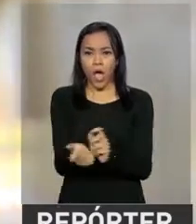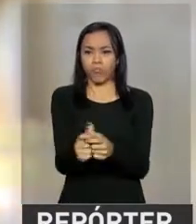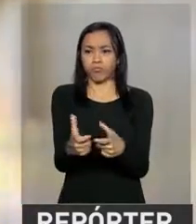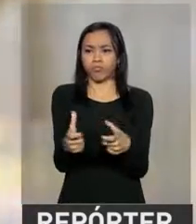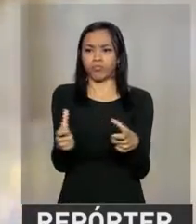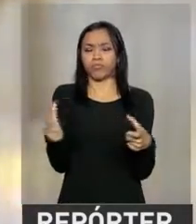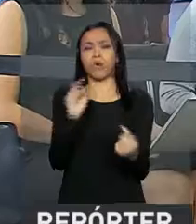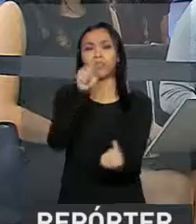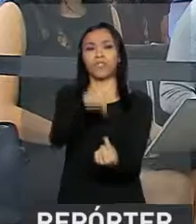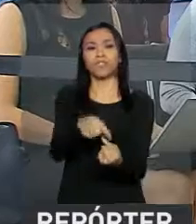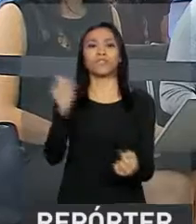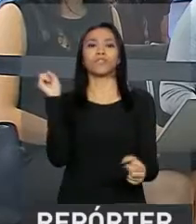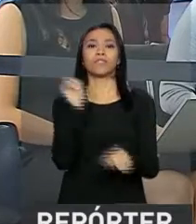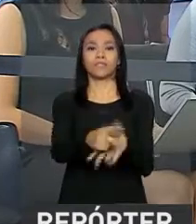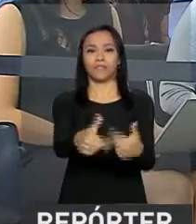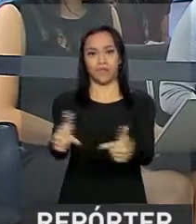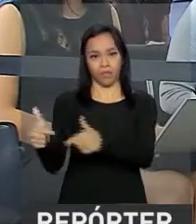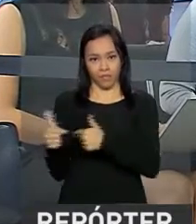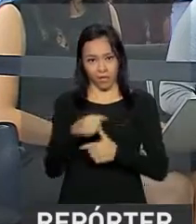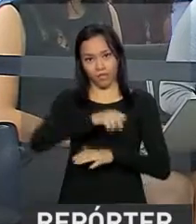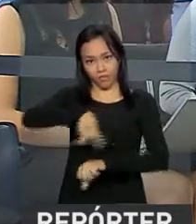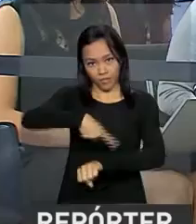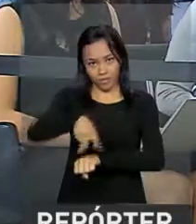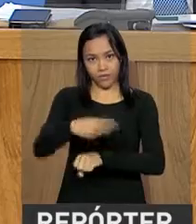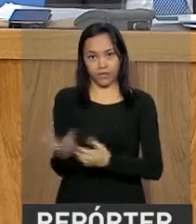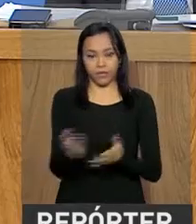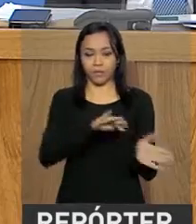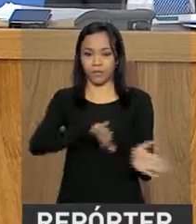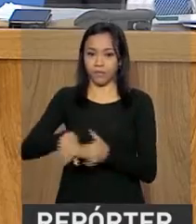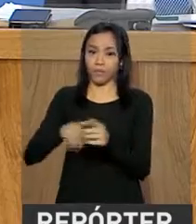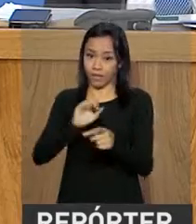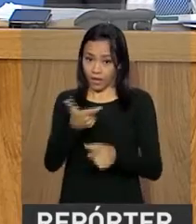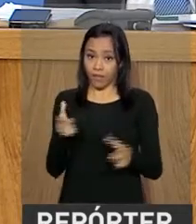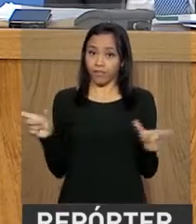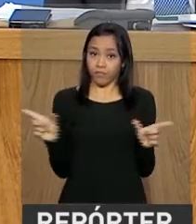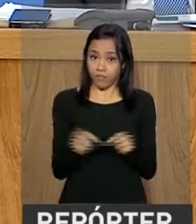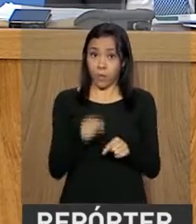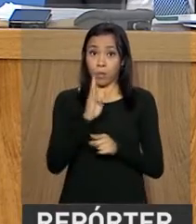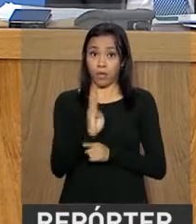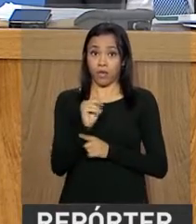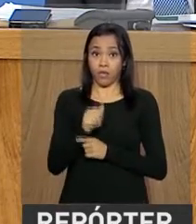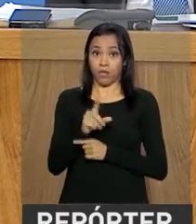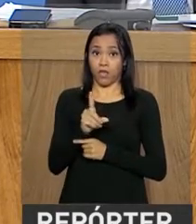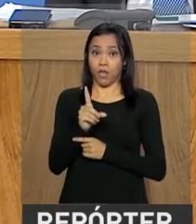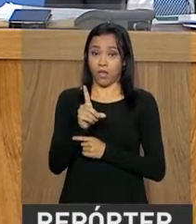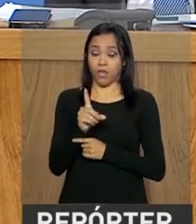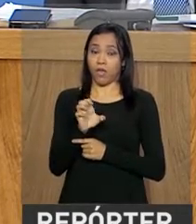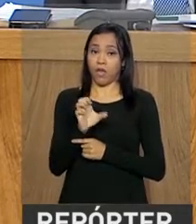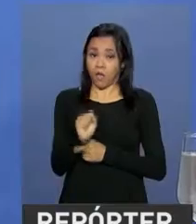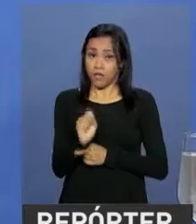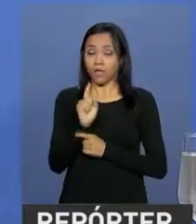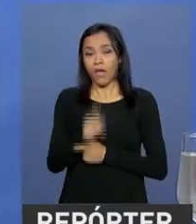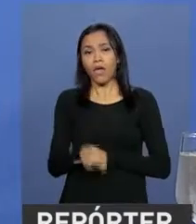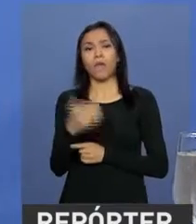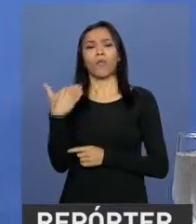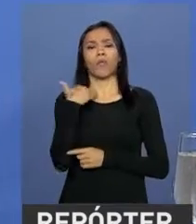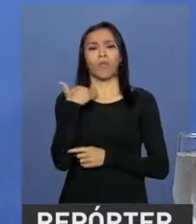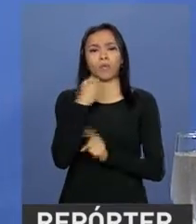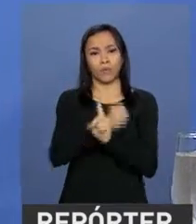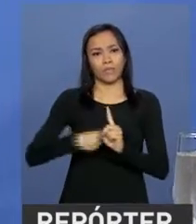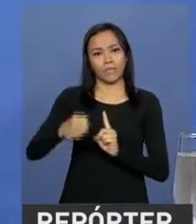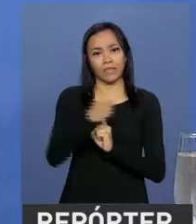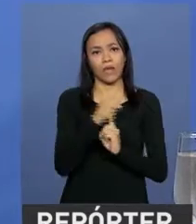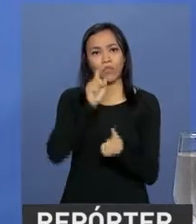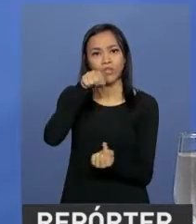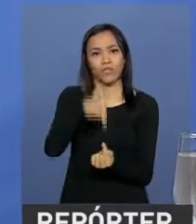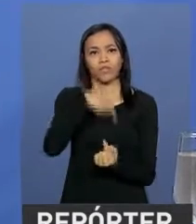emprego no país. A nossa intenção, óbvio, sendo um banco social e de desenvolvimento, foi tentar trazer, nesse momento